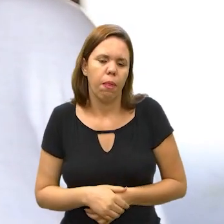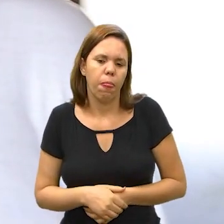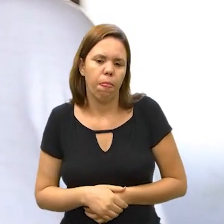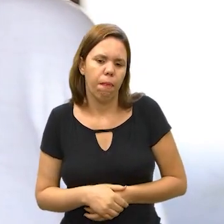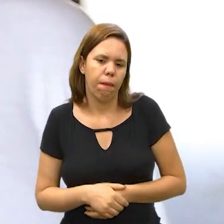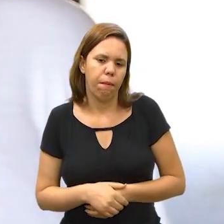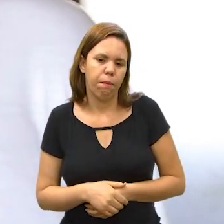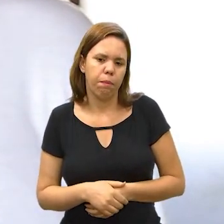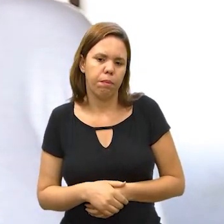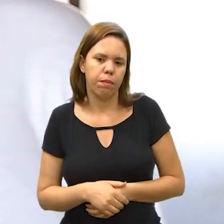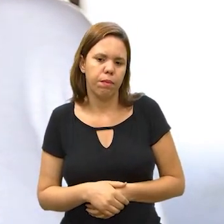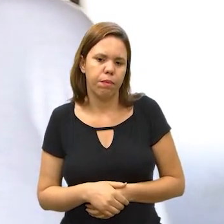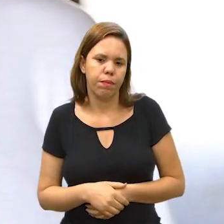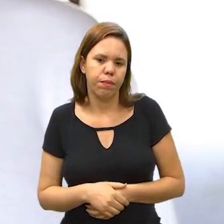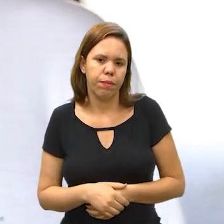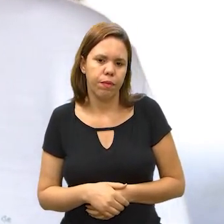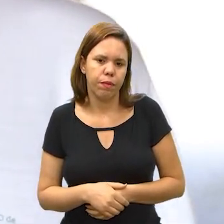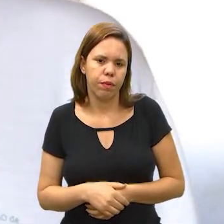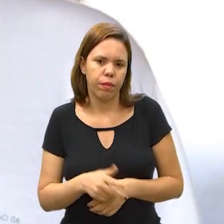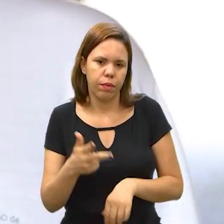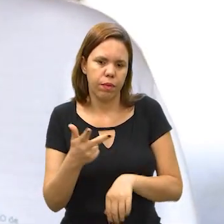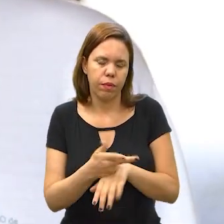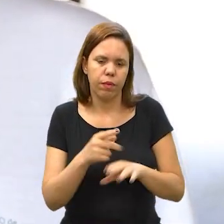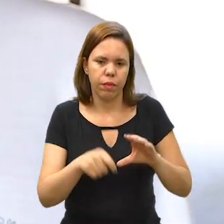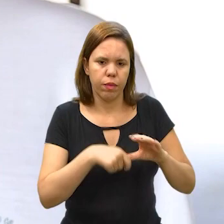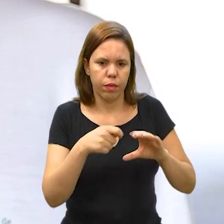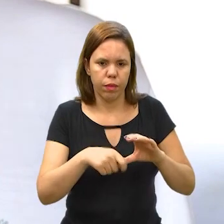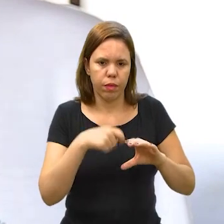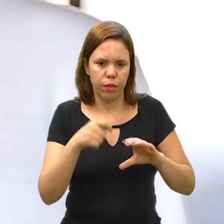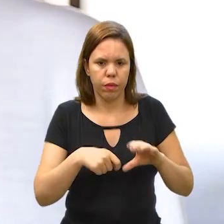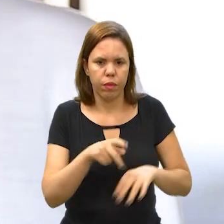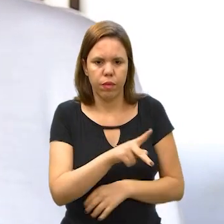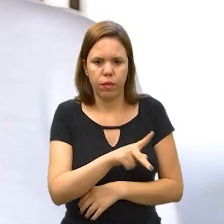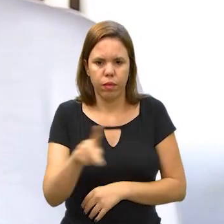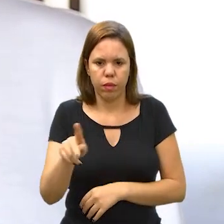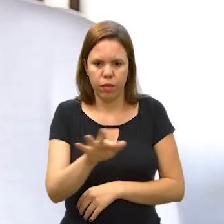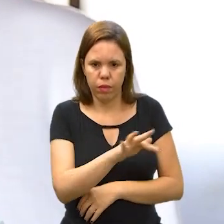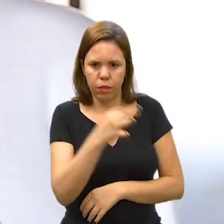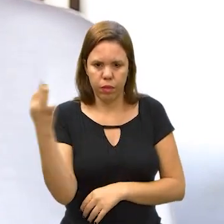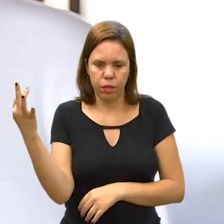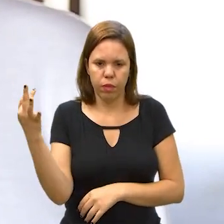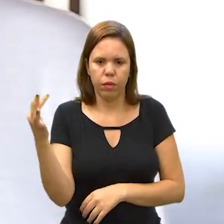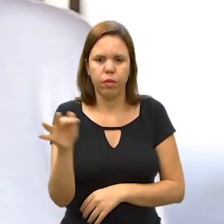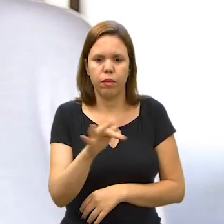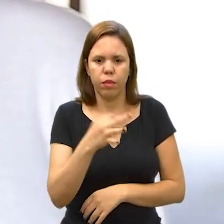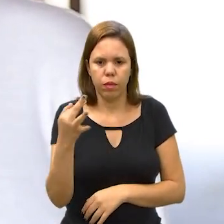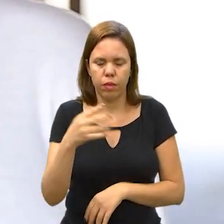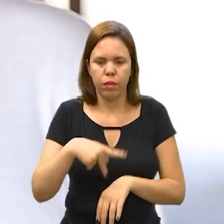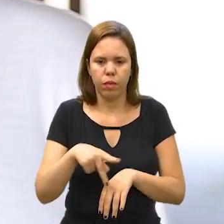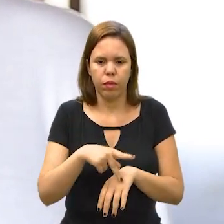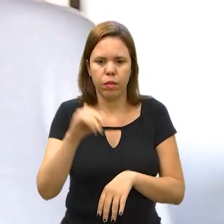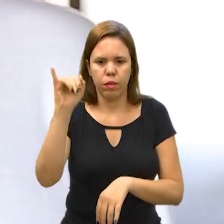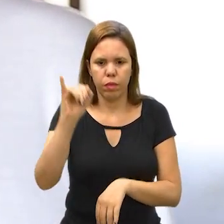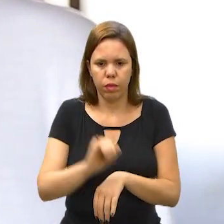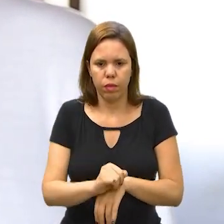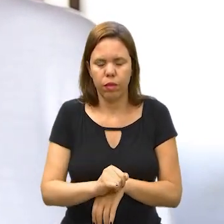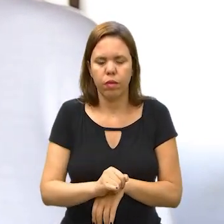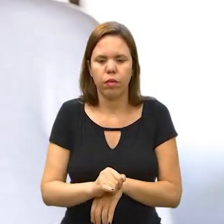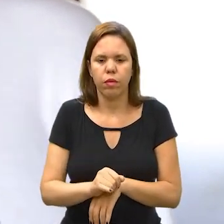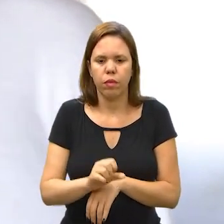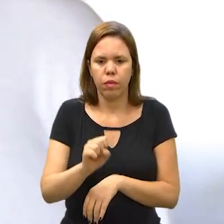e esse vídeo foi encaminhado por presidente na França, presidente internacional da